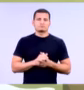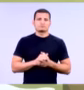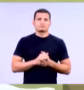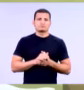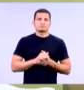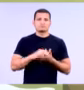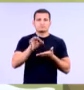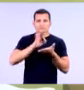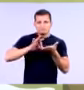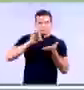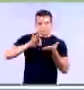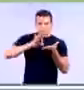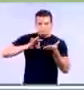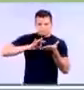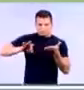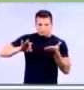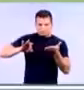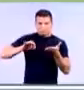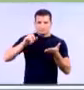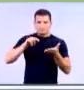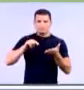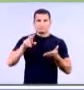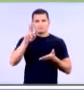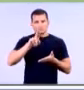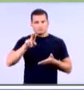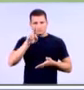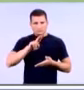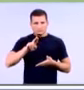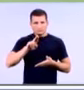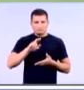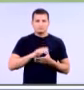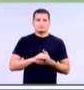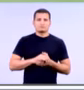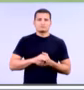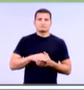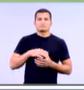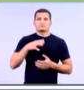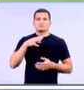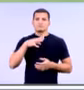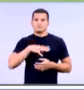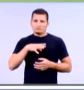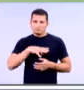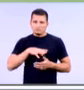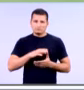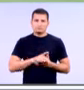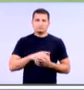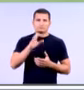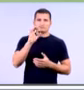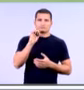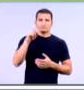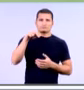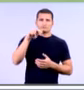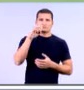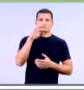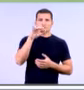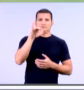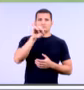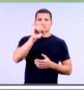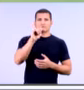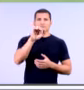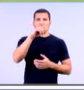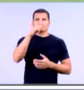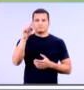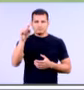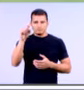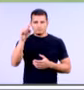correção, que é o uso correto do idioma, a concisão, que é a síntese, a brevidade, você não ser prolixo, não gastar